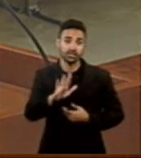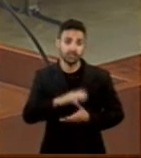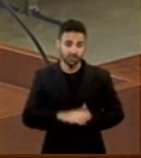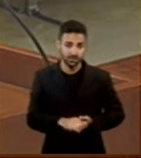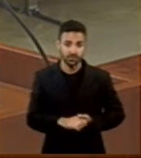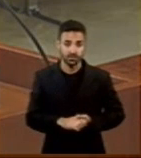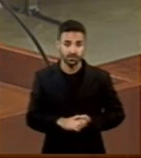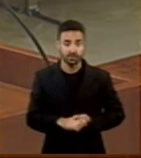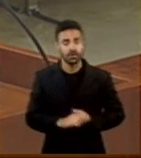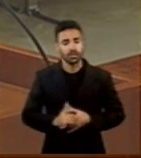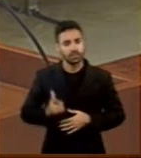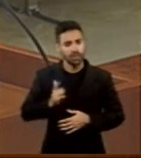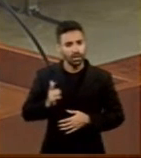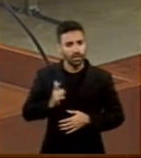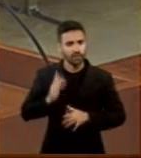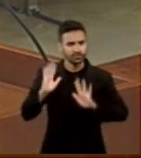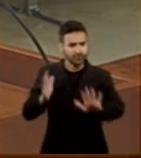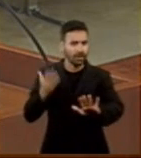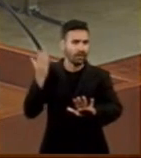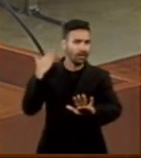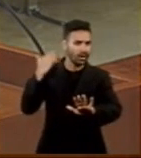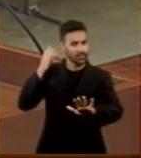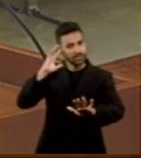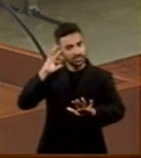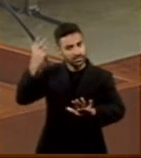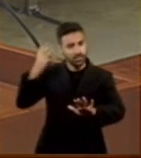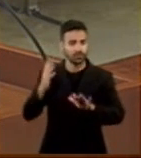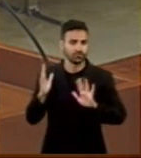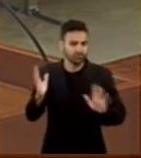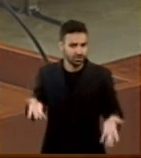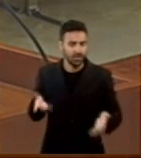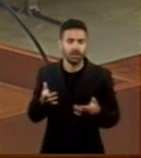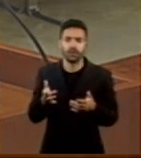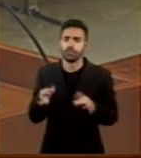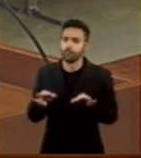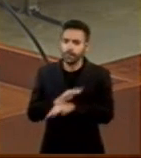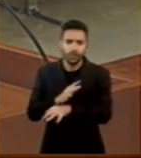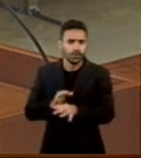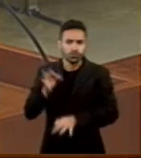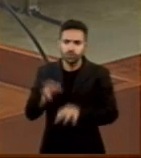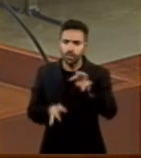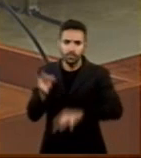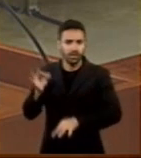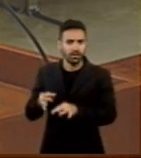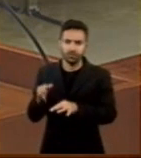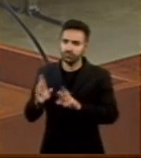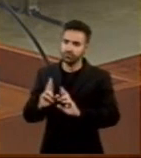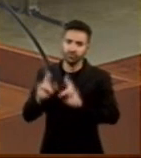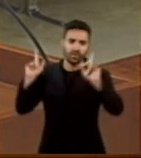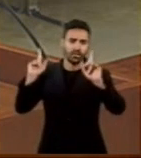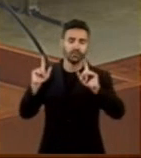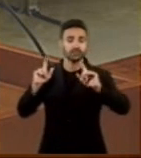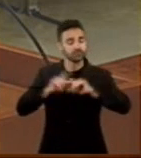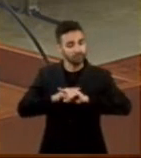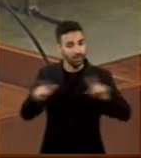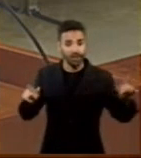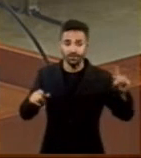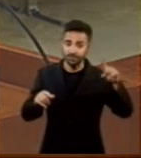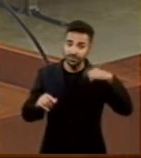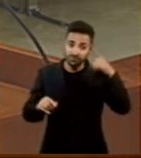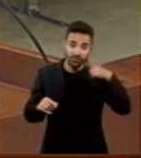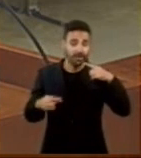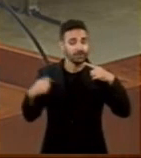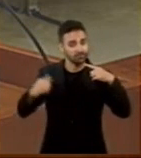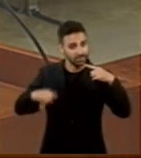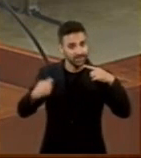que tem toda uma jurisprudência ou que tem todo um entendimento firmado em sentido contrário, ainda assim o advogado